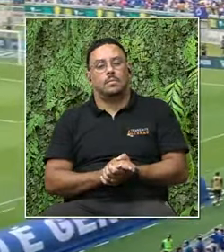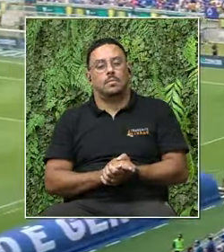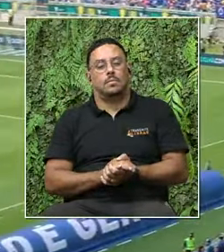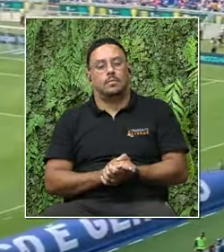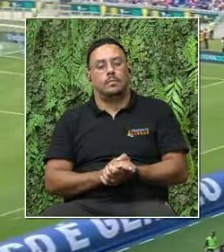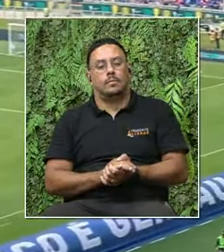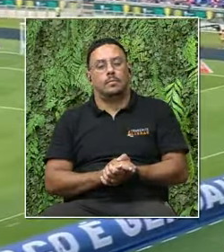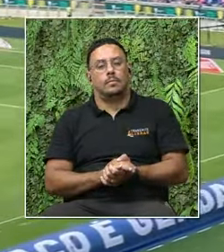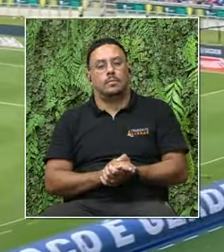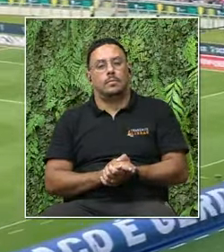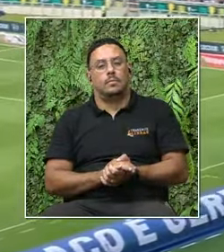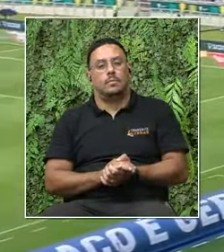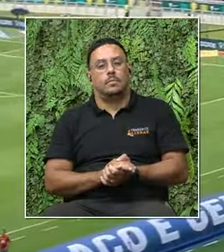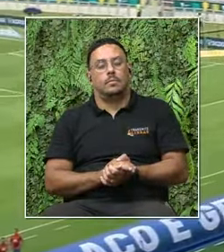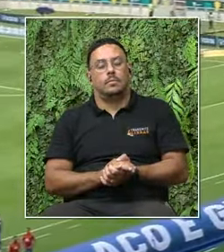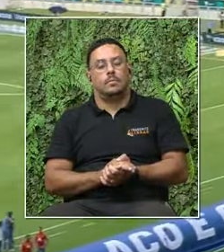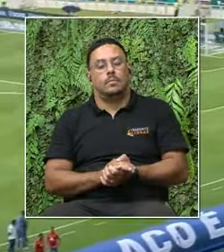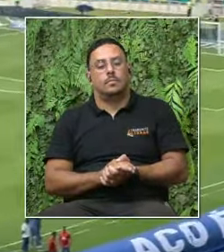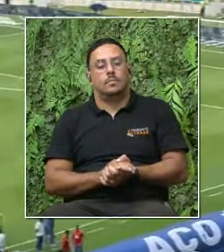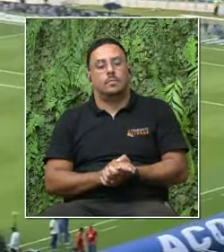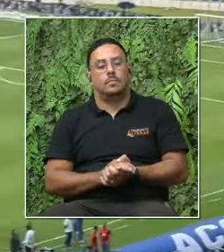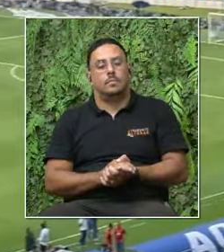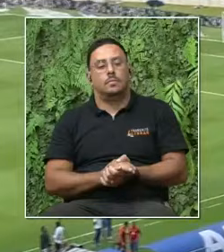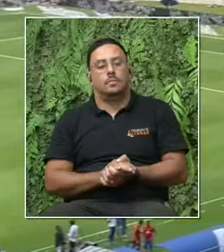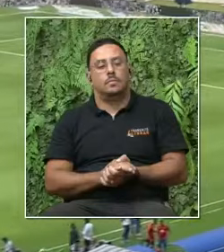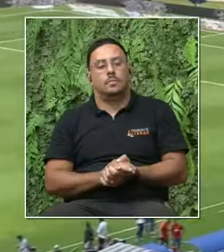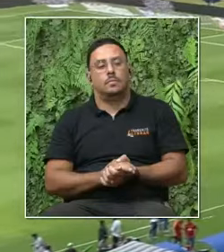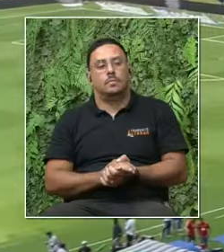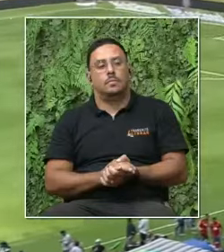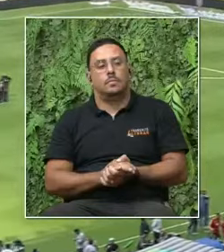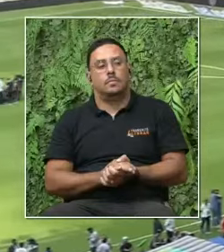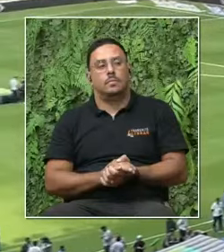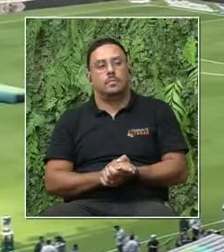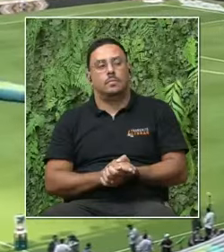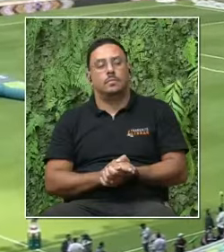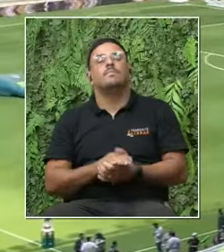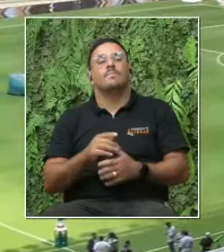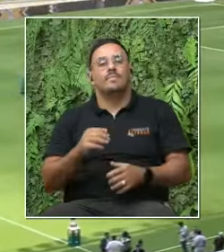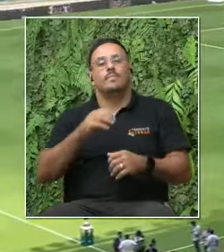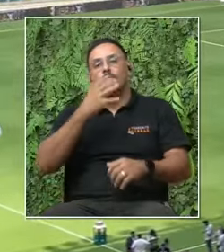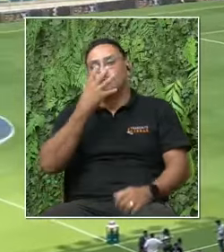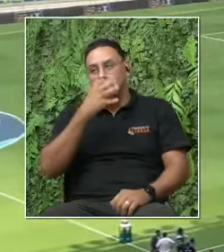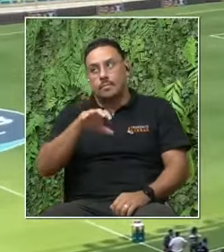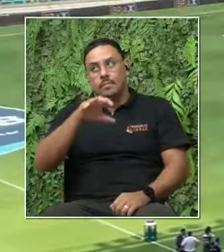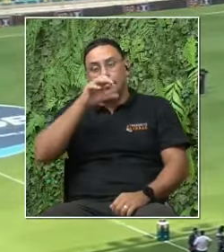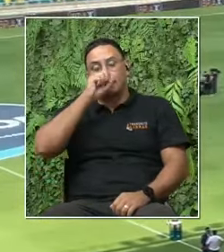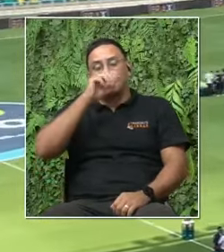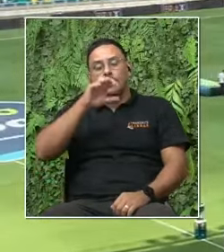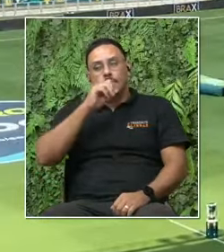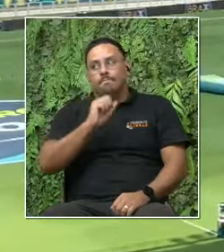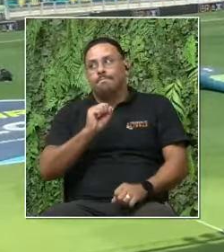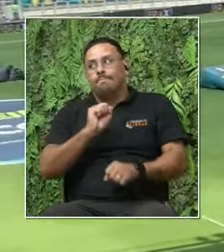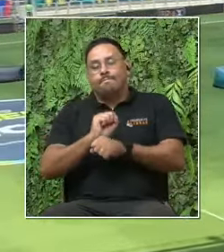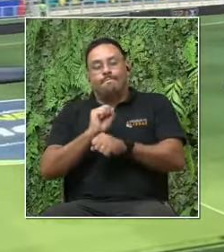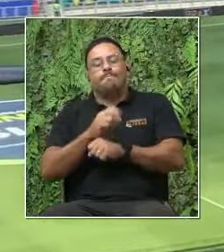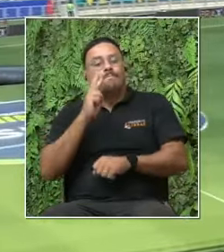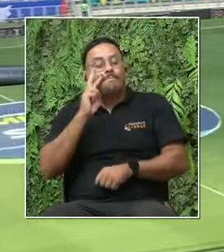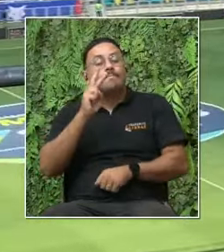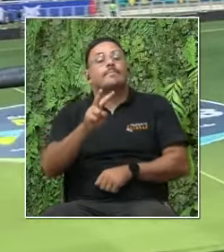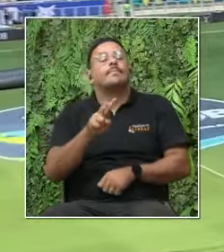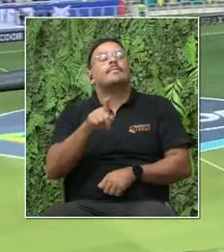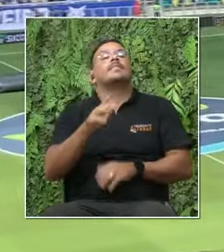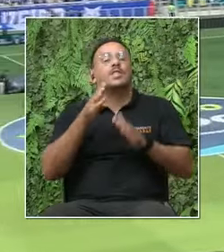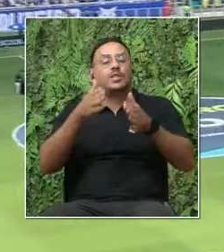fala tá respirando ainda tá respirando mas eu sei que tá lá porque já vi imagens dele na